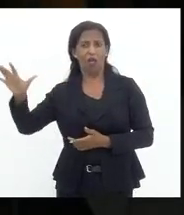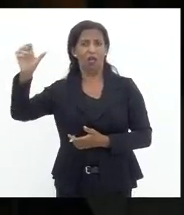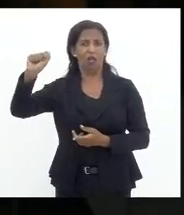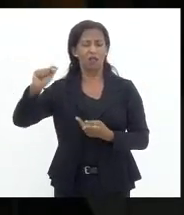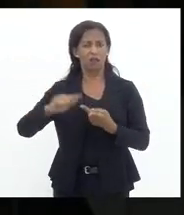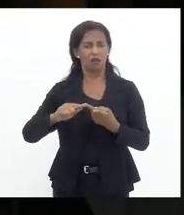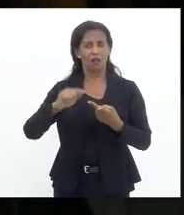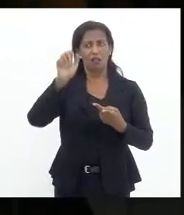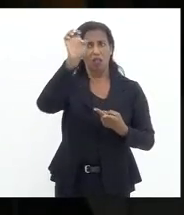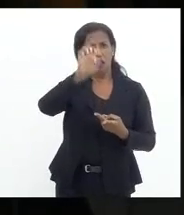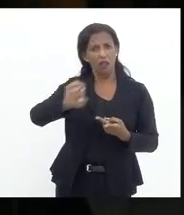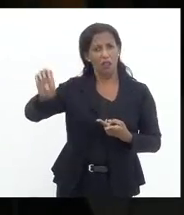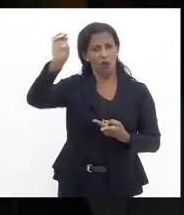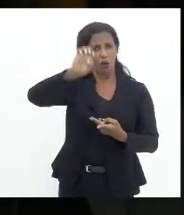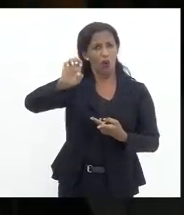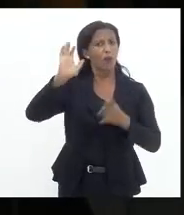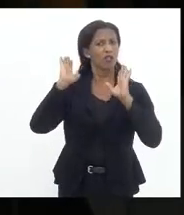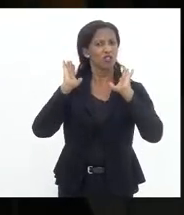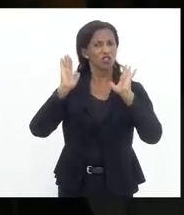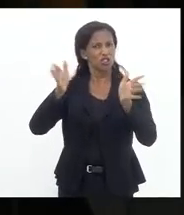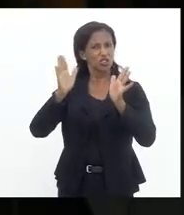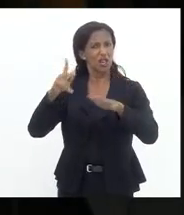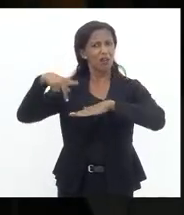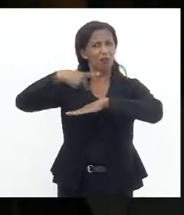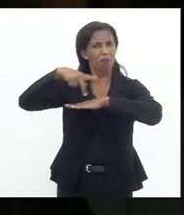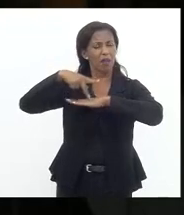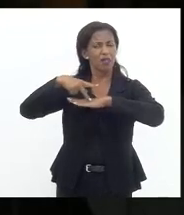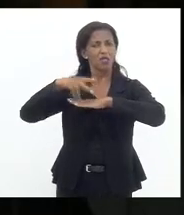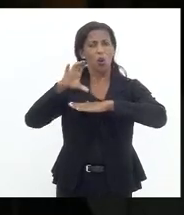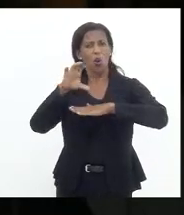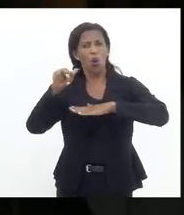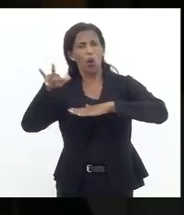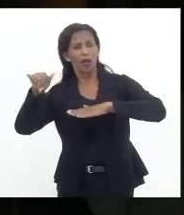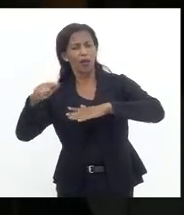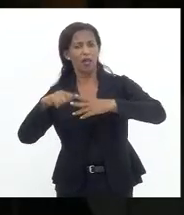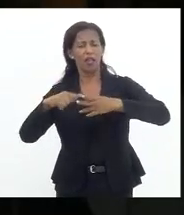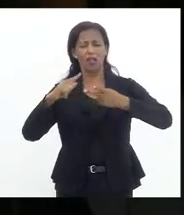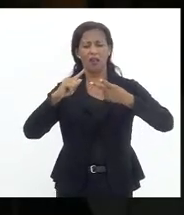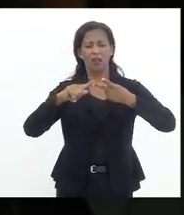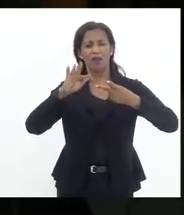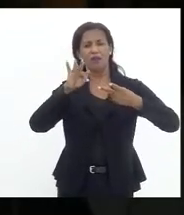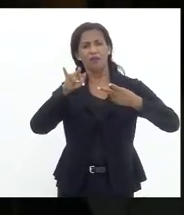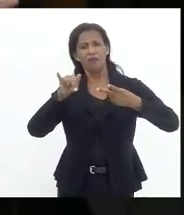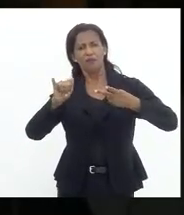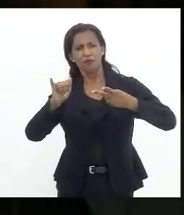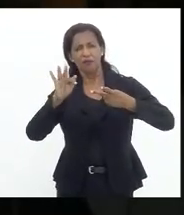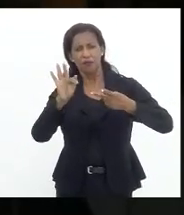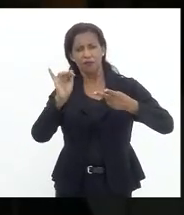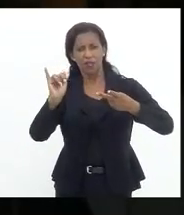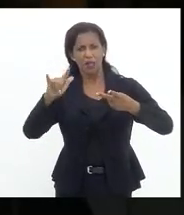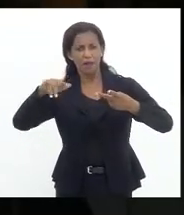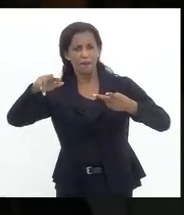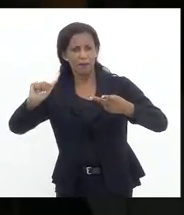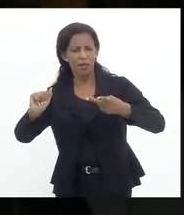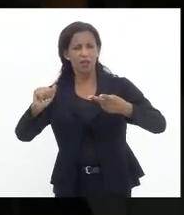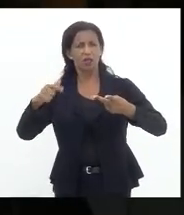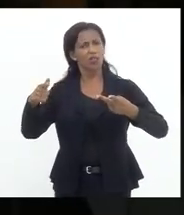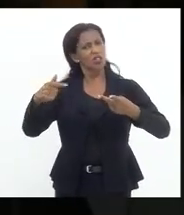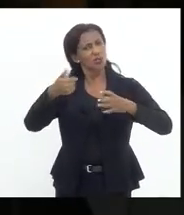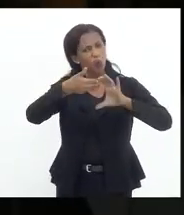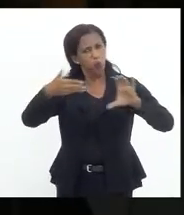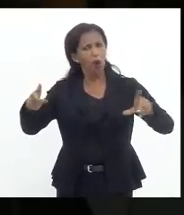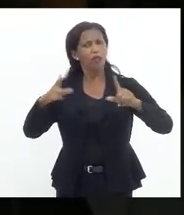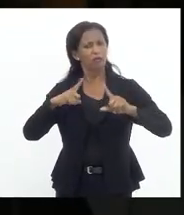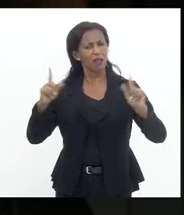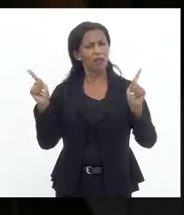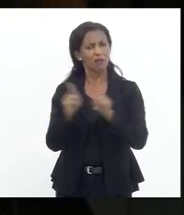Europa, países da Escandinávia, países como a Coreia do Sul, como Filipinas, como vários outros, e nós temos as características e as